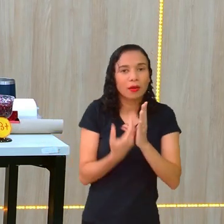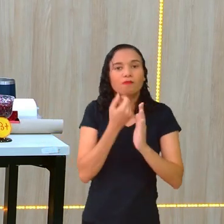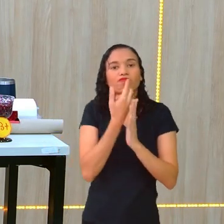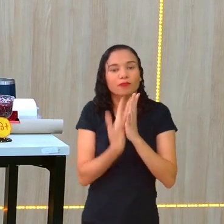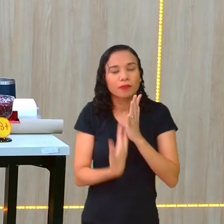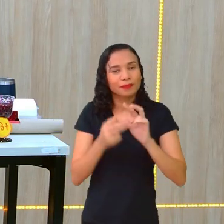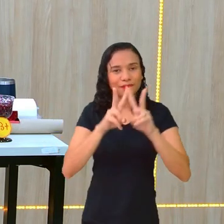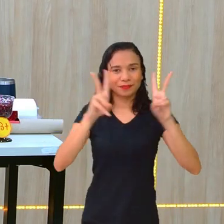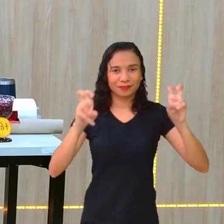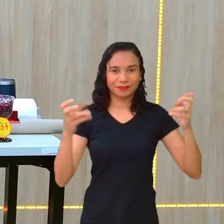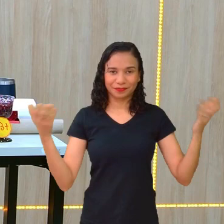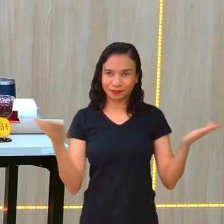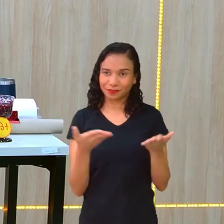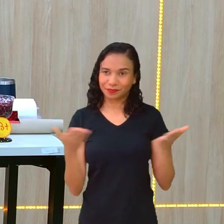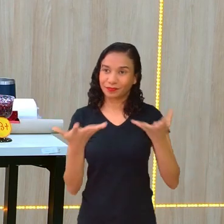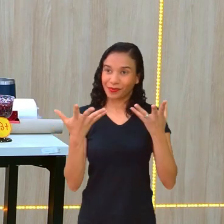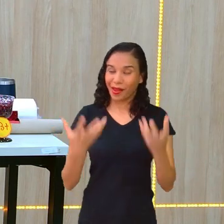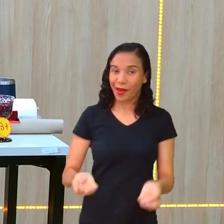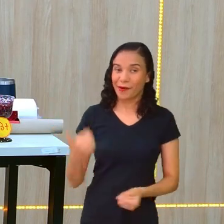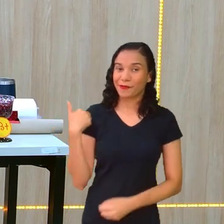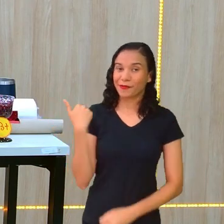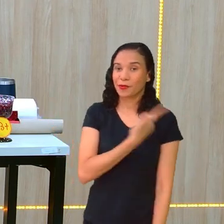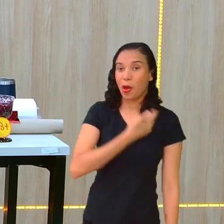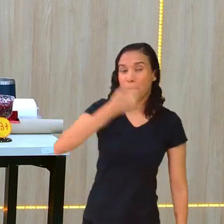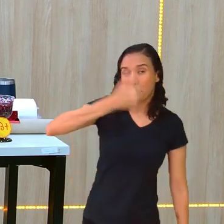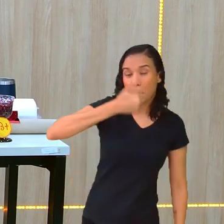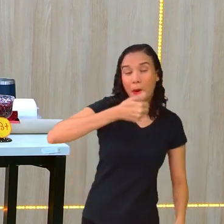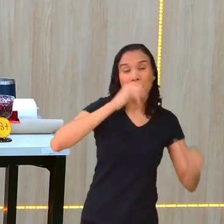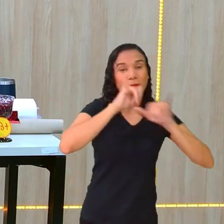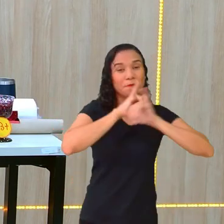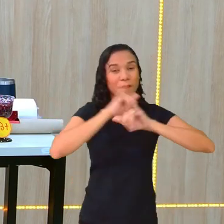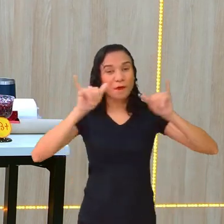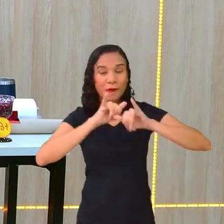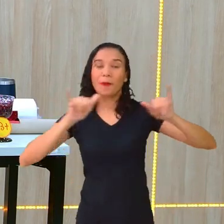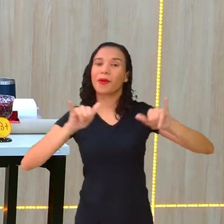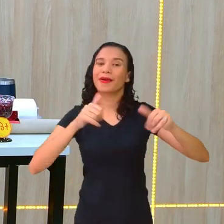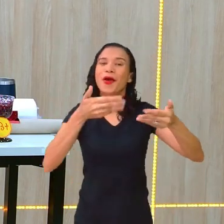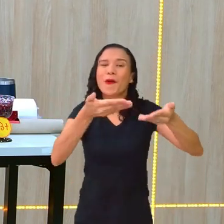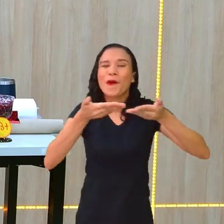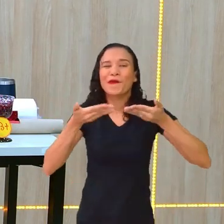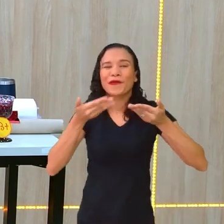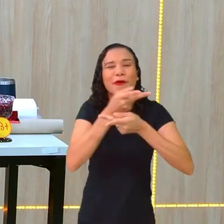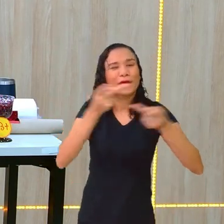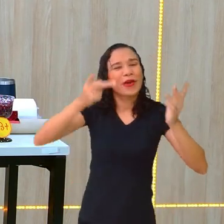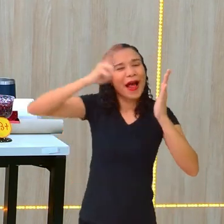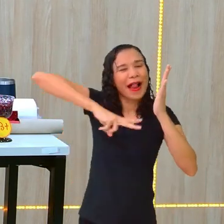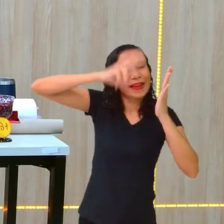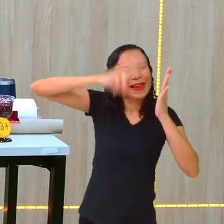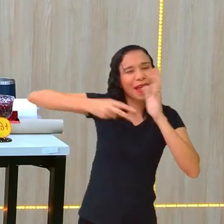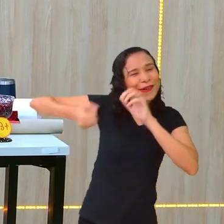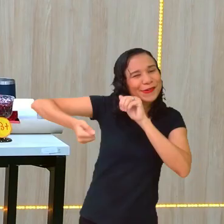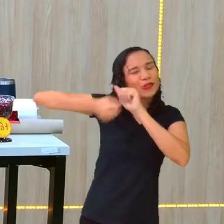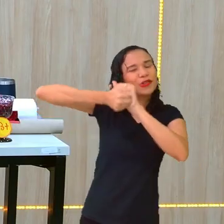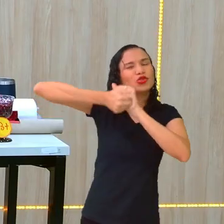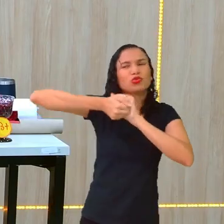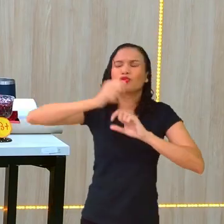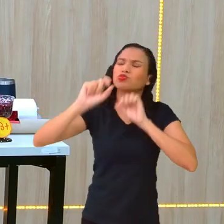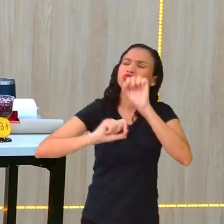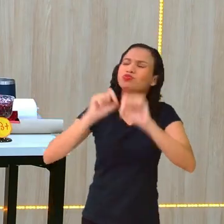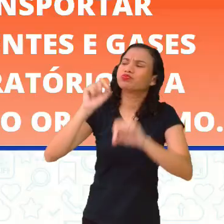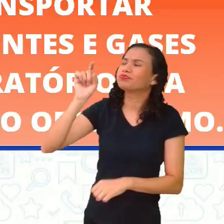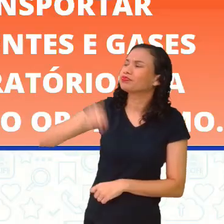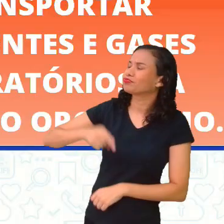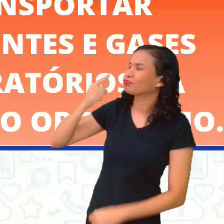o nosso tema de hoje. Então, vamos aí para a primeira informação e eu vou convidar vocês a lerem comigo o que foi que eu trouxe